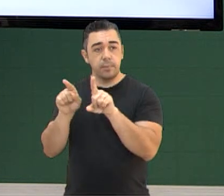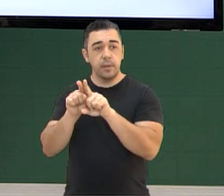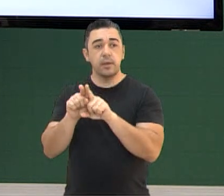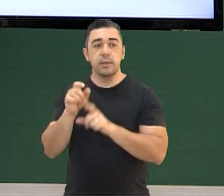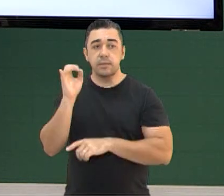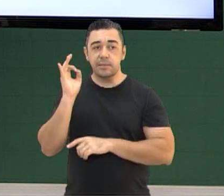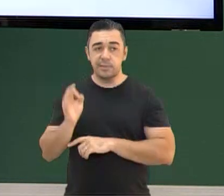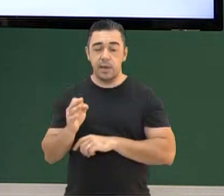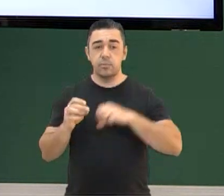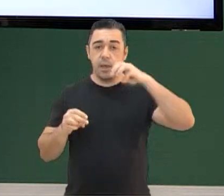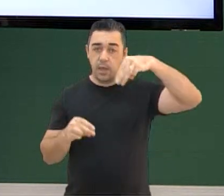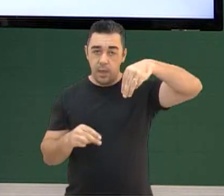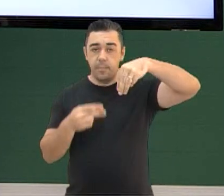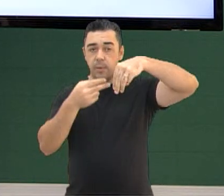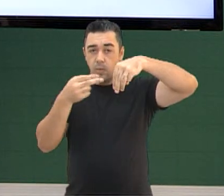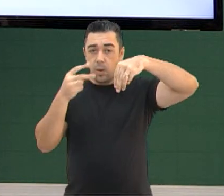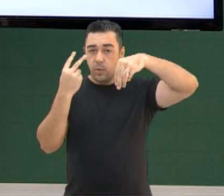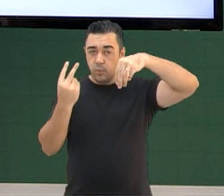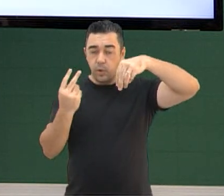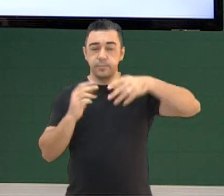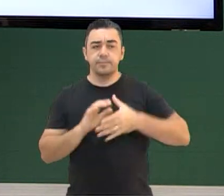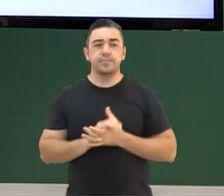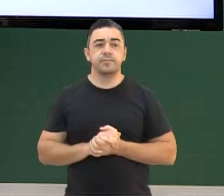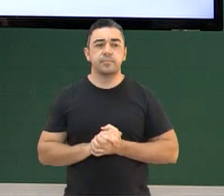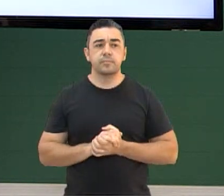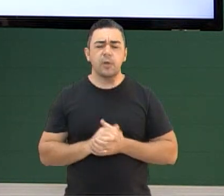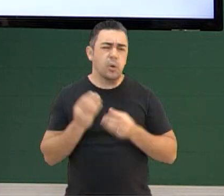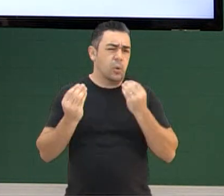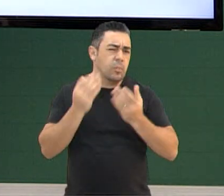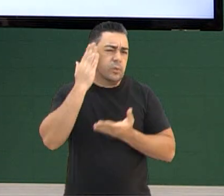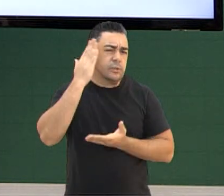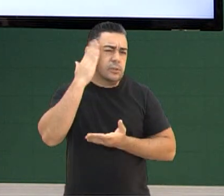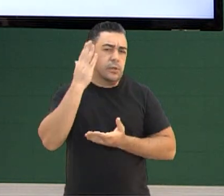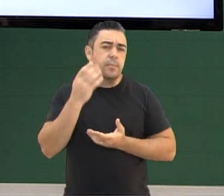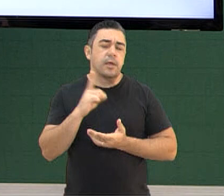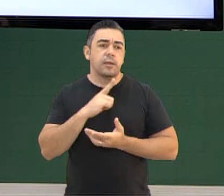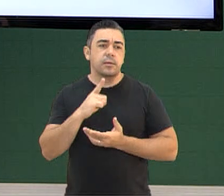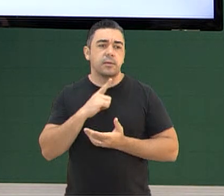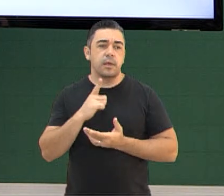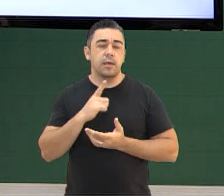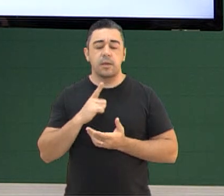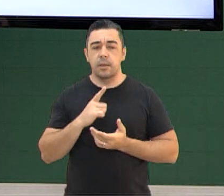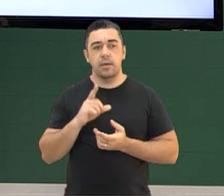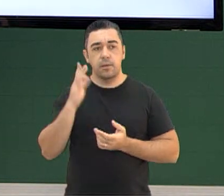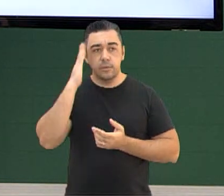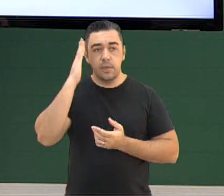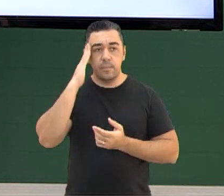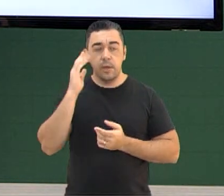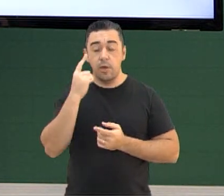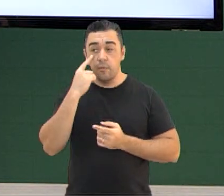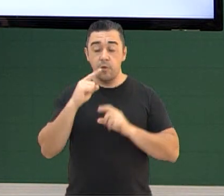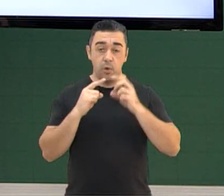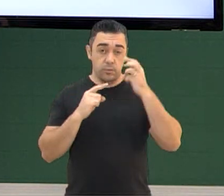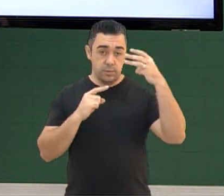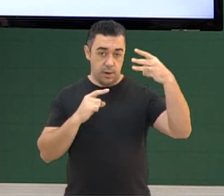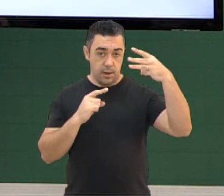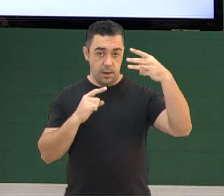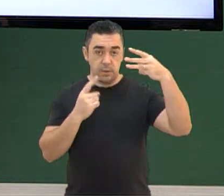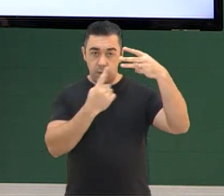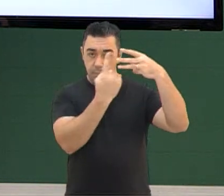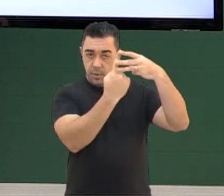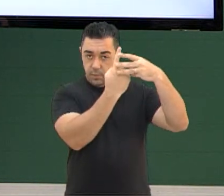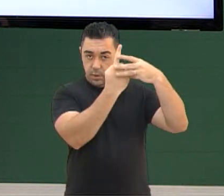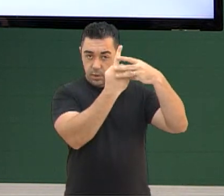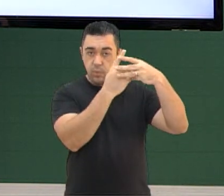Então, ele será 2. E como que eu vou saber a ordem dessa matriz? A ordem dela, eu vou utilizar o número